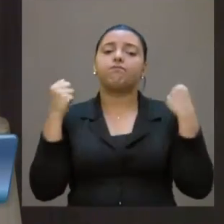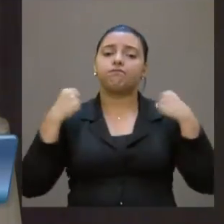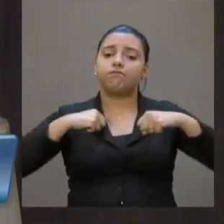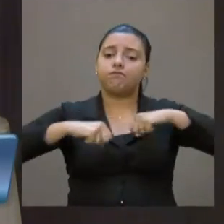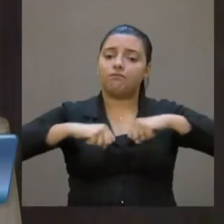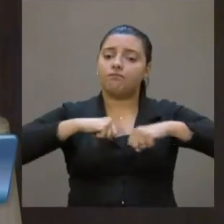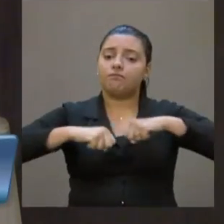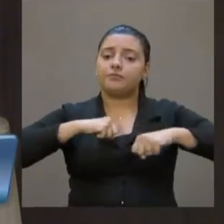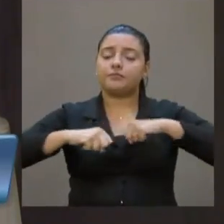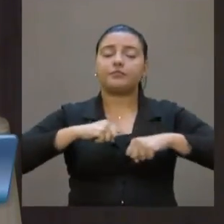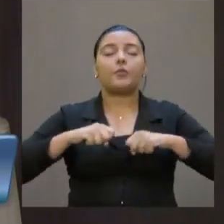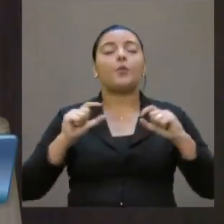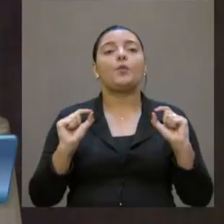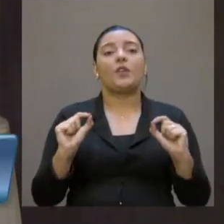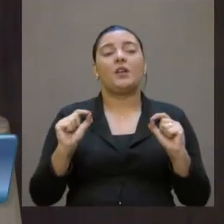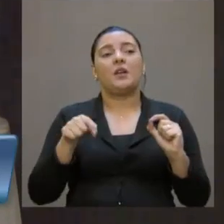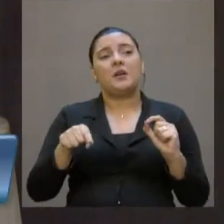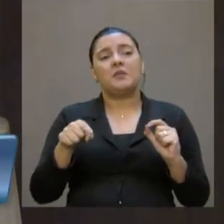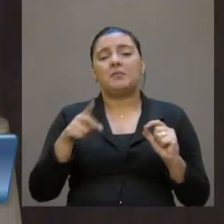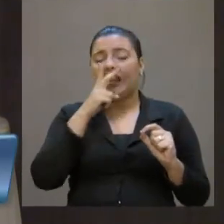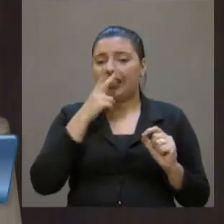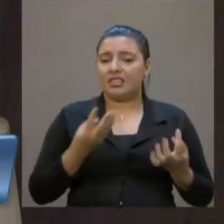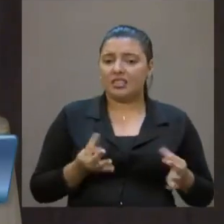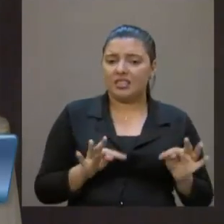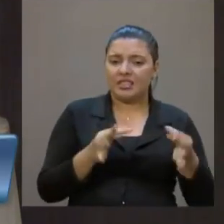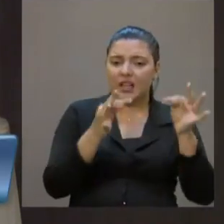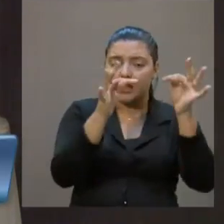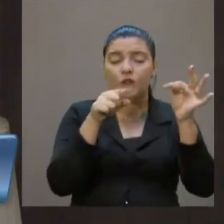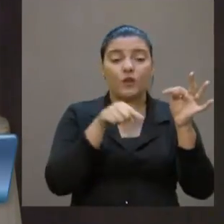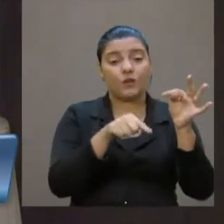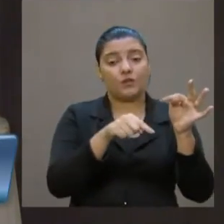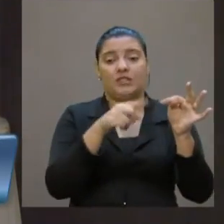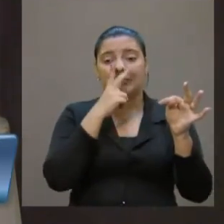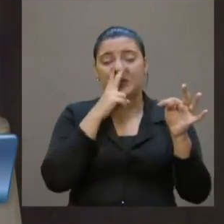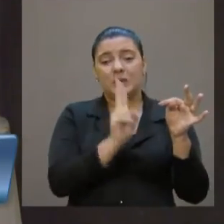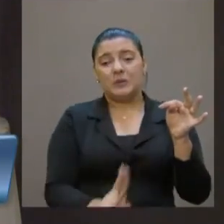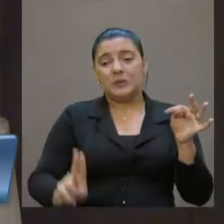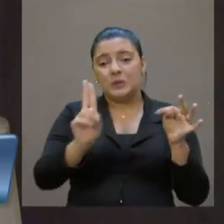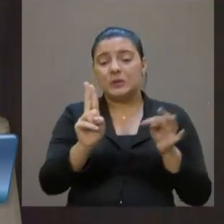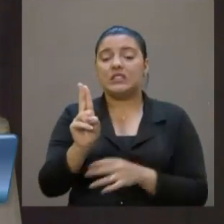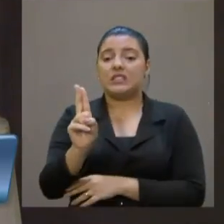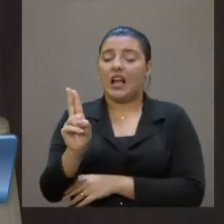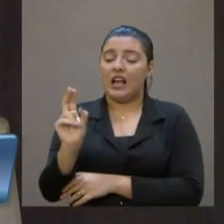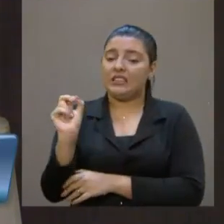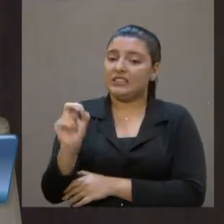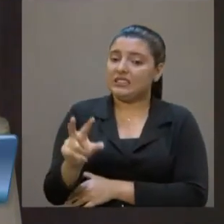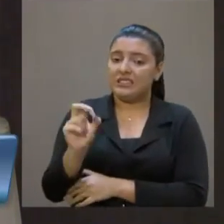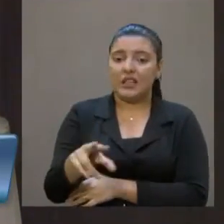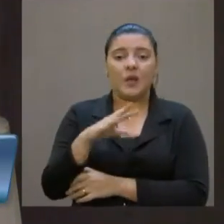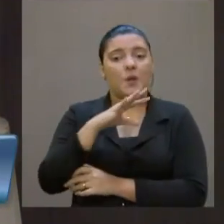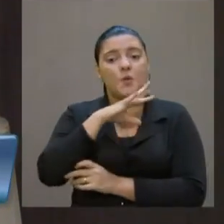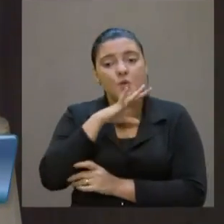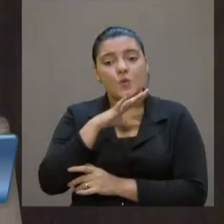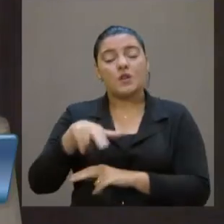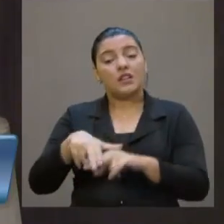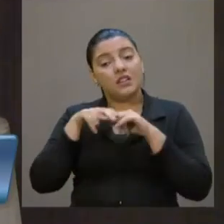superar esse pacote tecnológico baseado, né, em larga utilização de veneno, superar os venenos